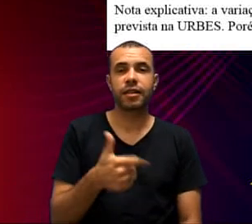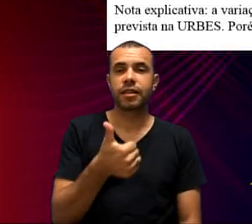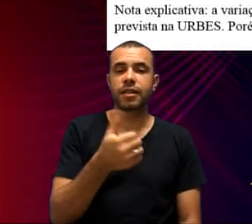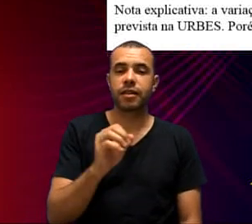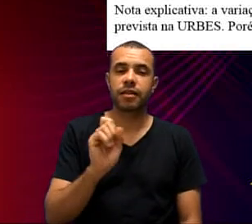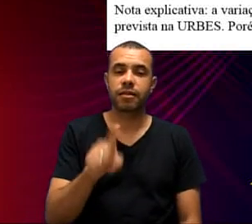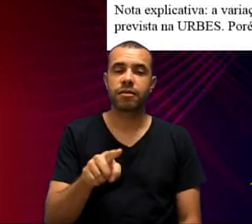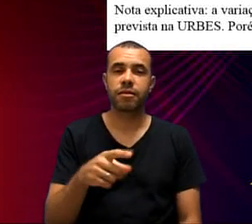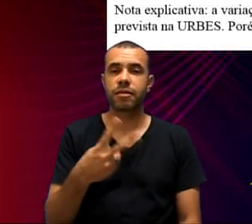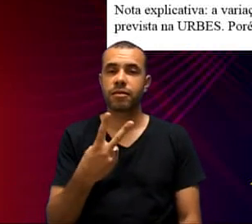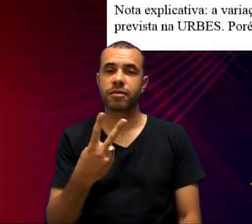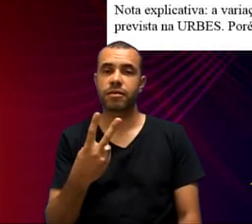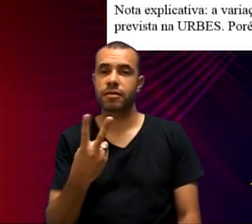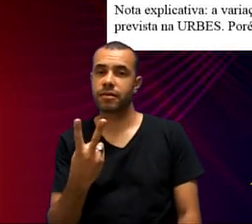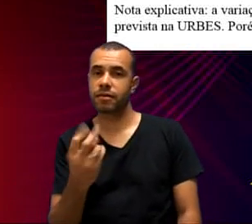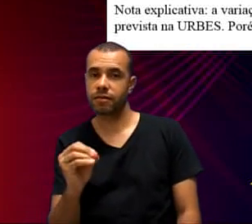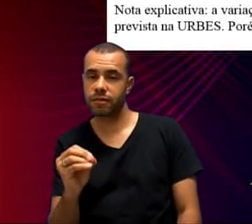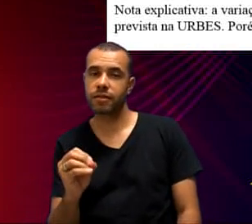10.220,97 contra